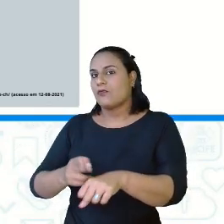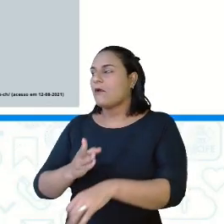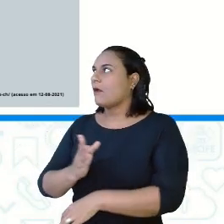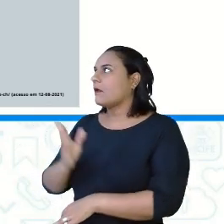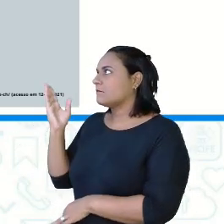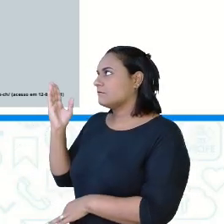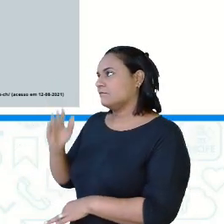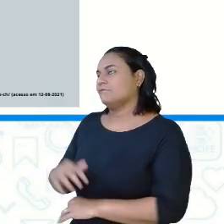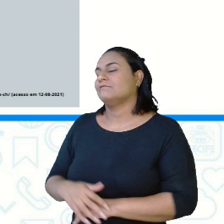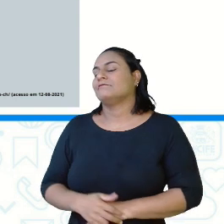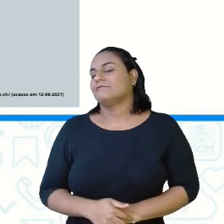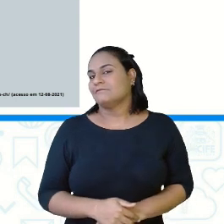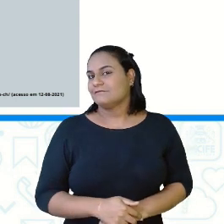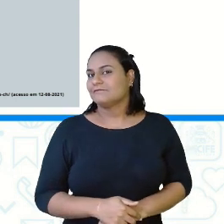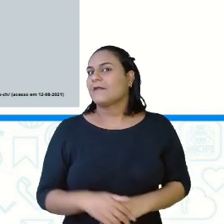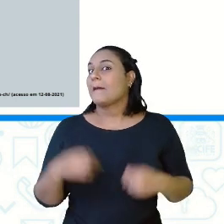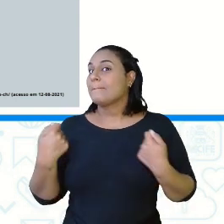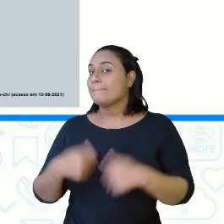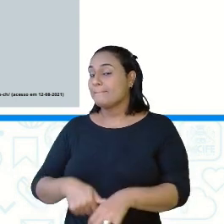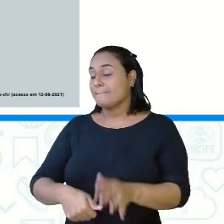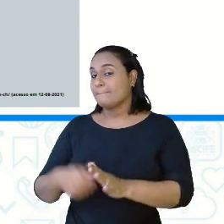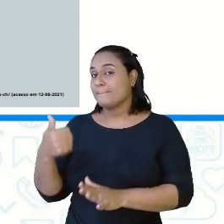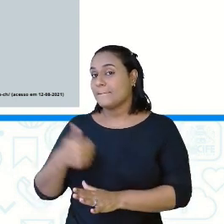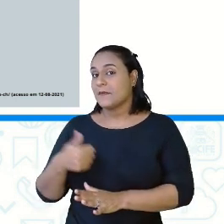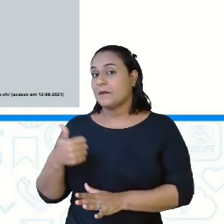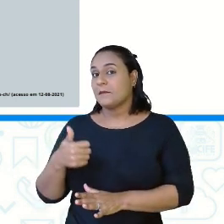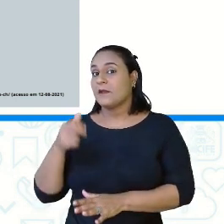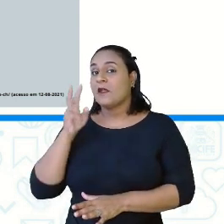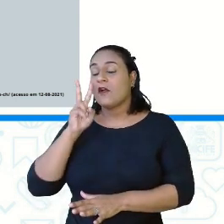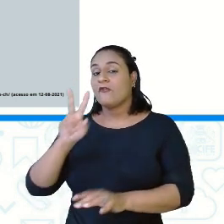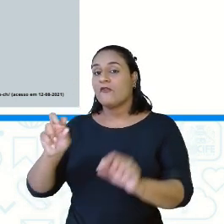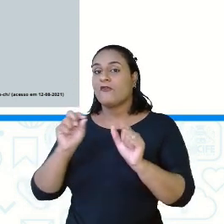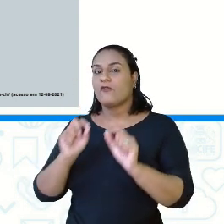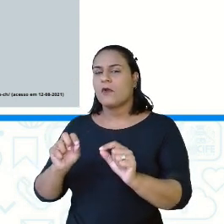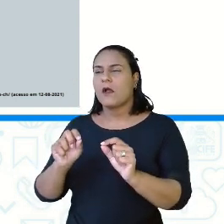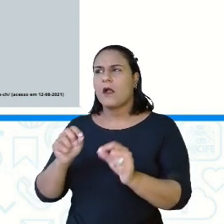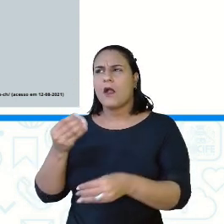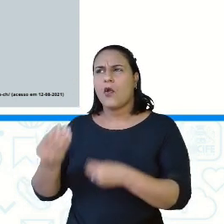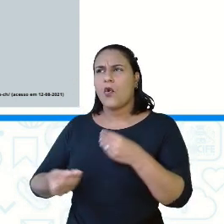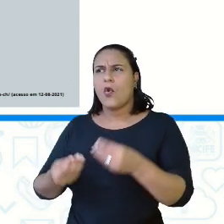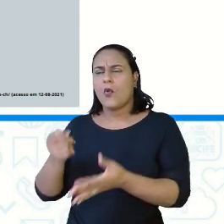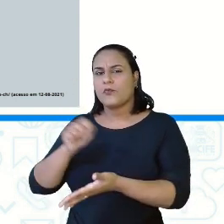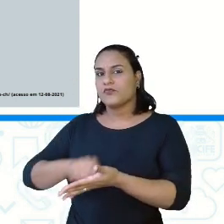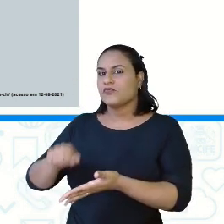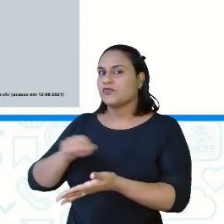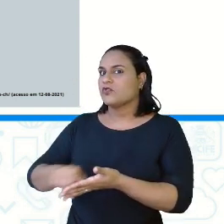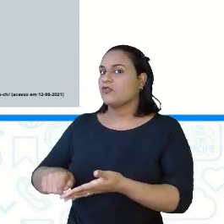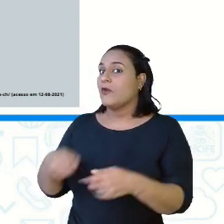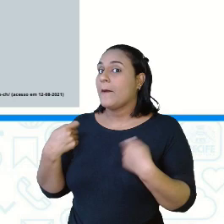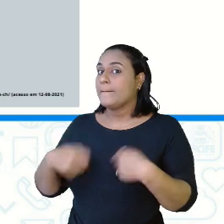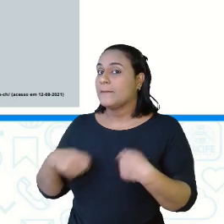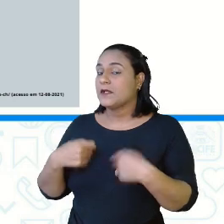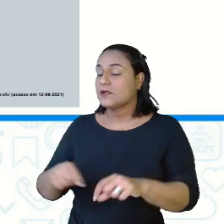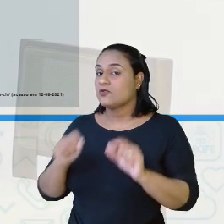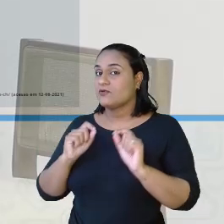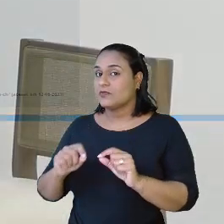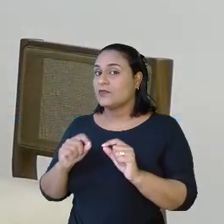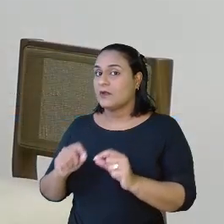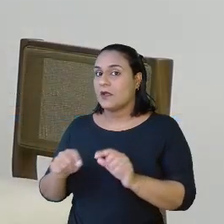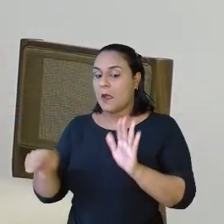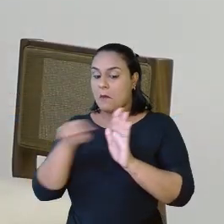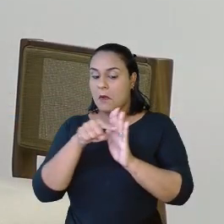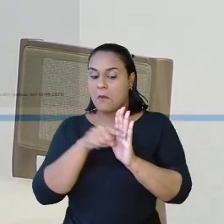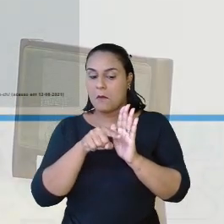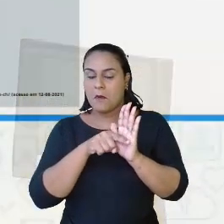com chocolates, a gente vai primeiro ver como é feito, né? O que é que eu preciso para fazer